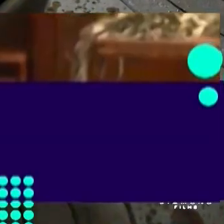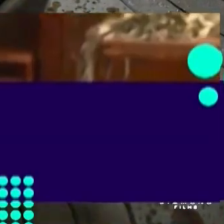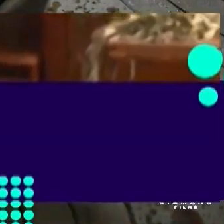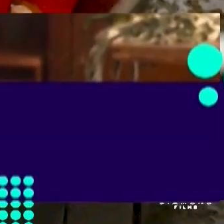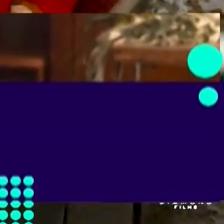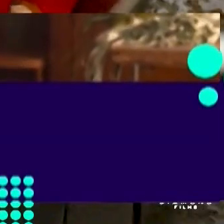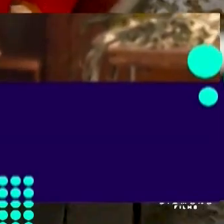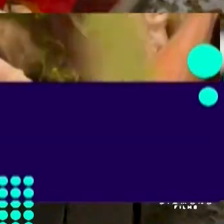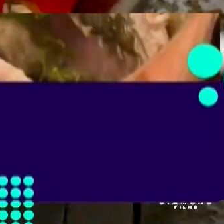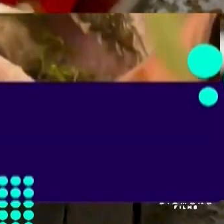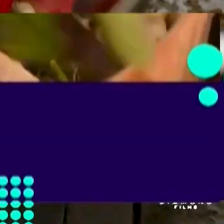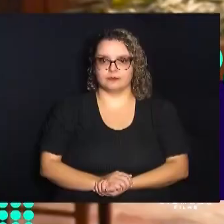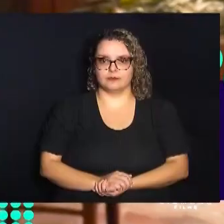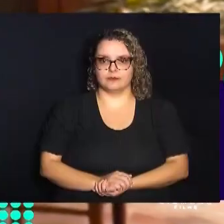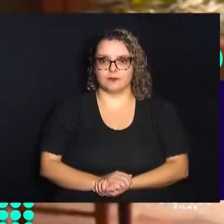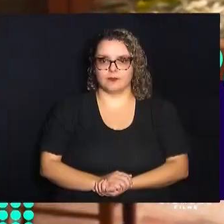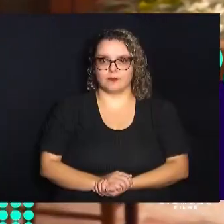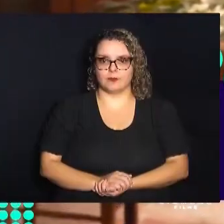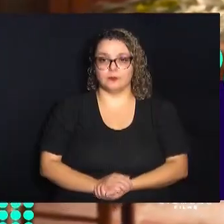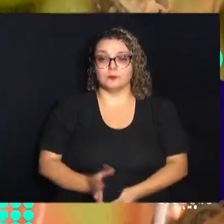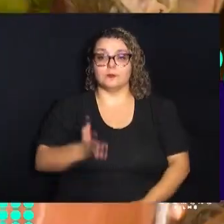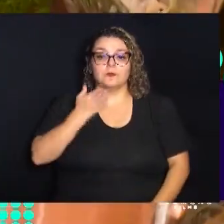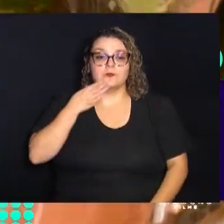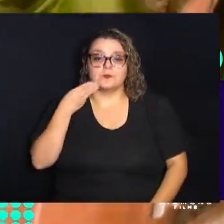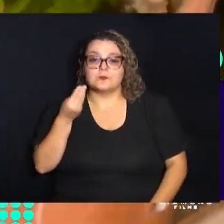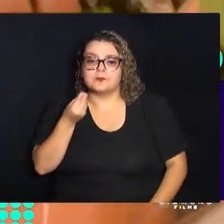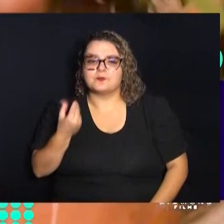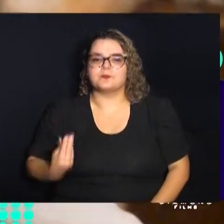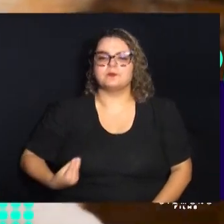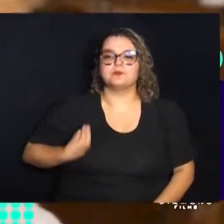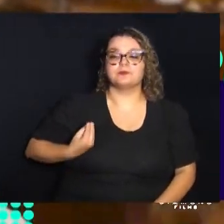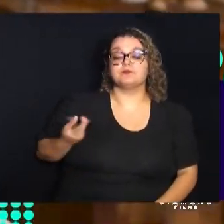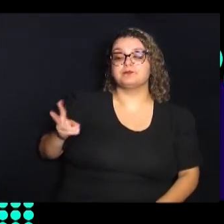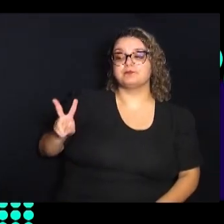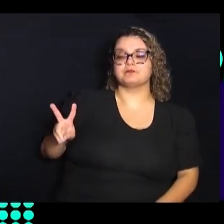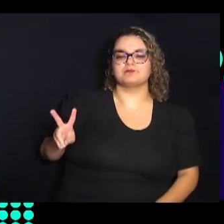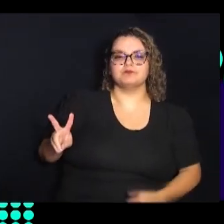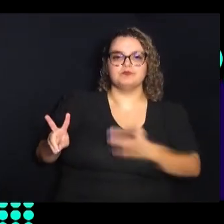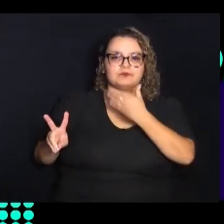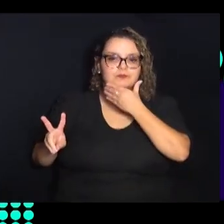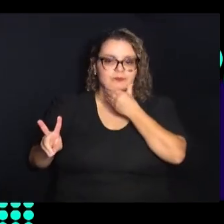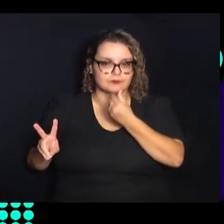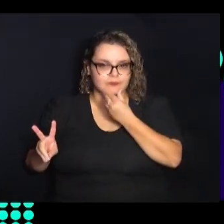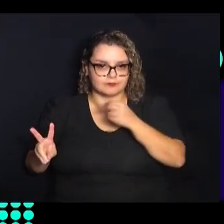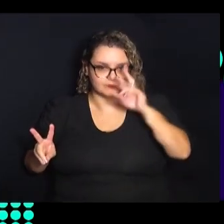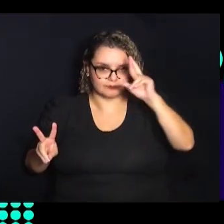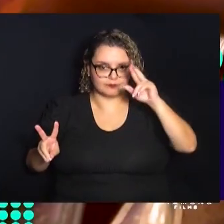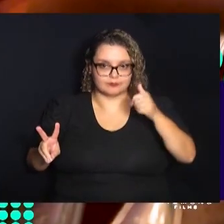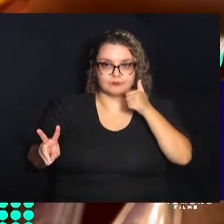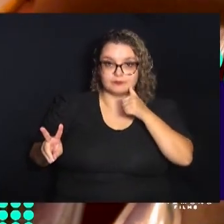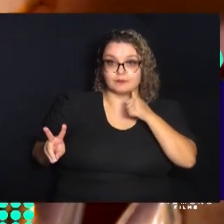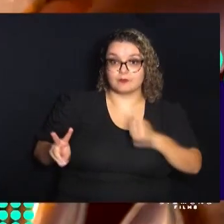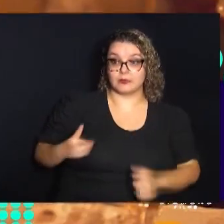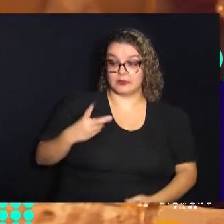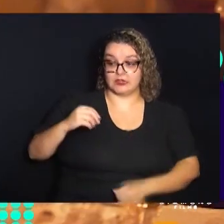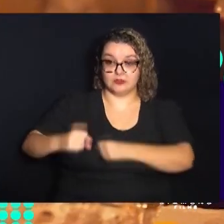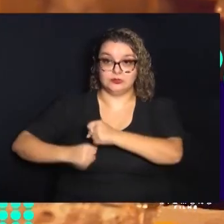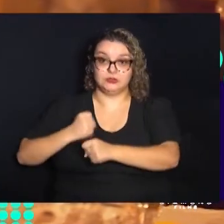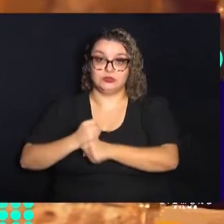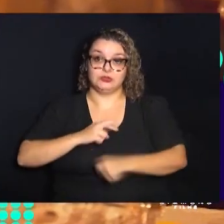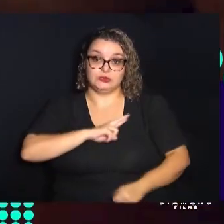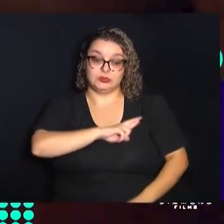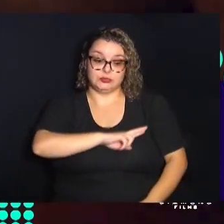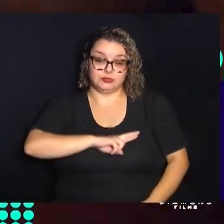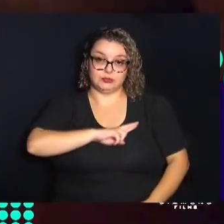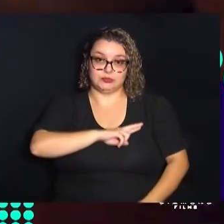O sabor da vida, a cozinheira Eugênie e seu patrão Dodin se afeiçoam ao longo de 20 anos e seu